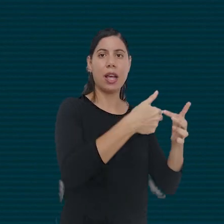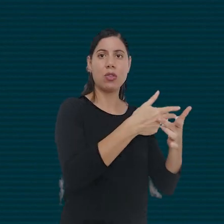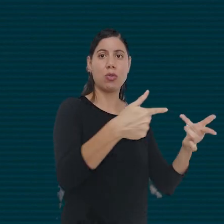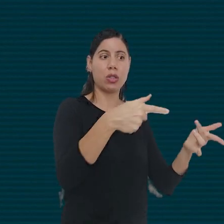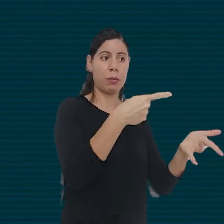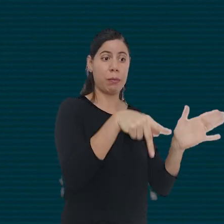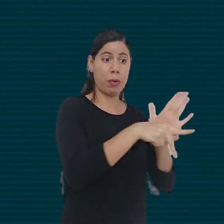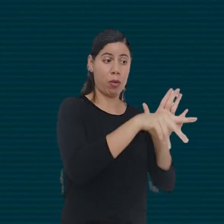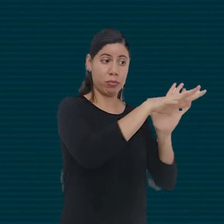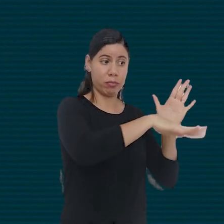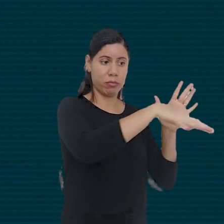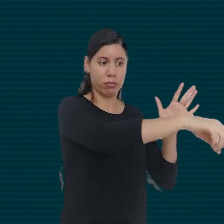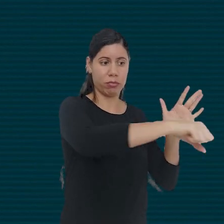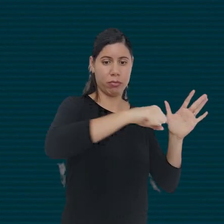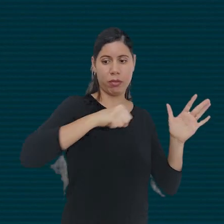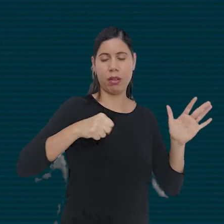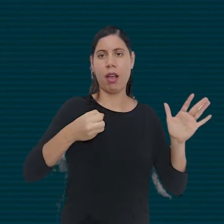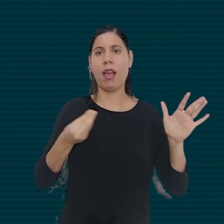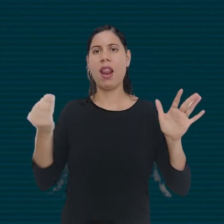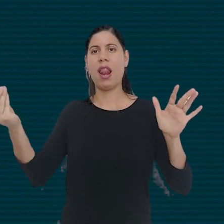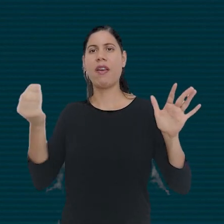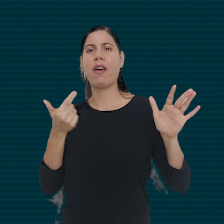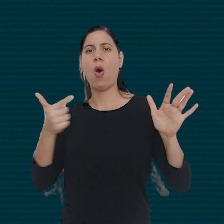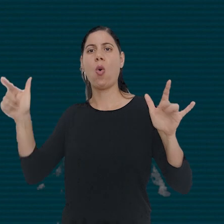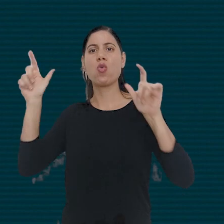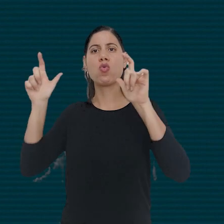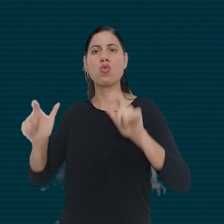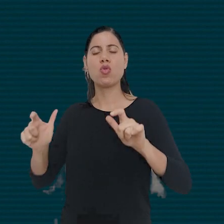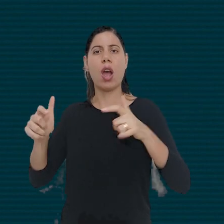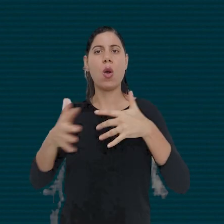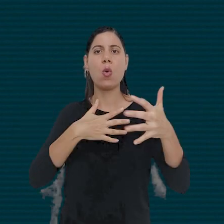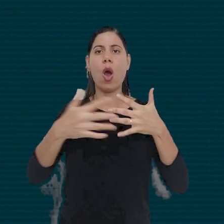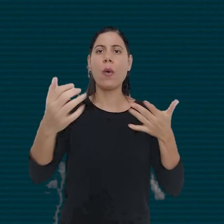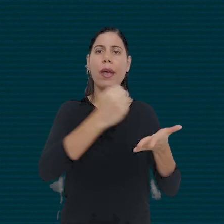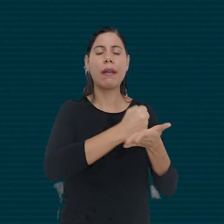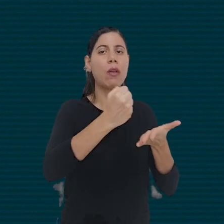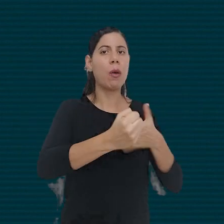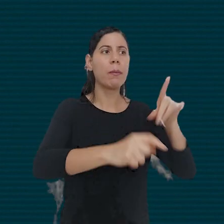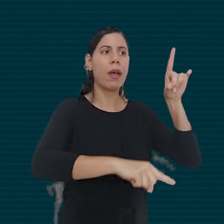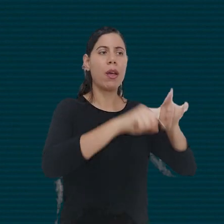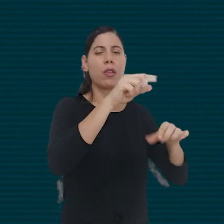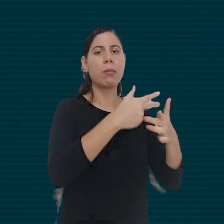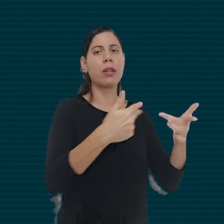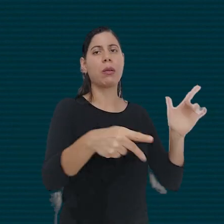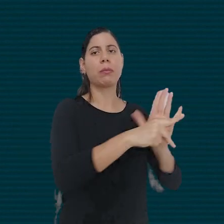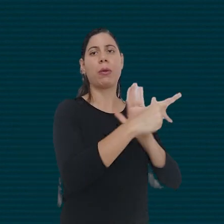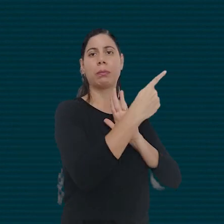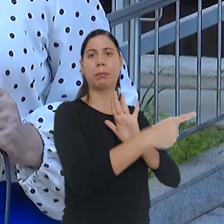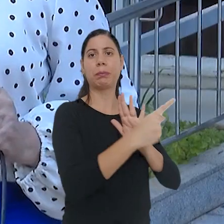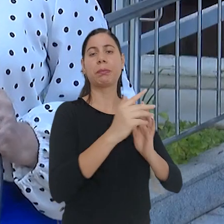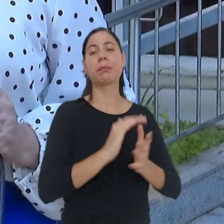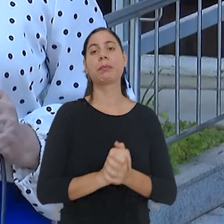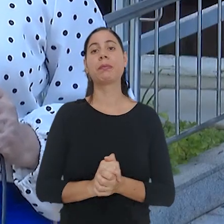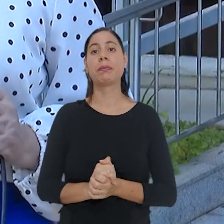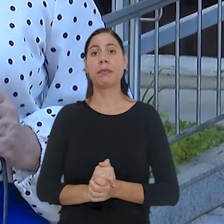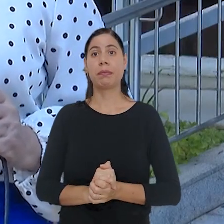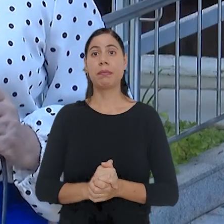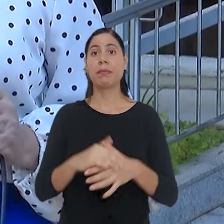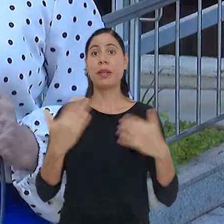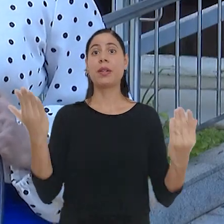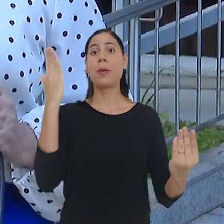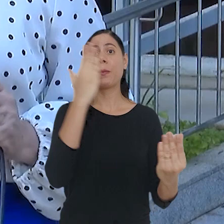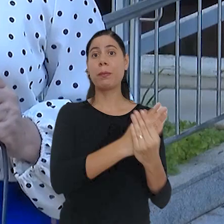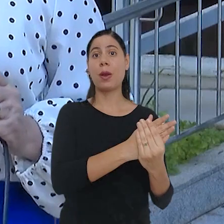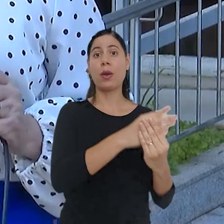Correios, sem estar legalmente autorizado, qualquer documento ou bem a ele pertencente. Um caso